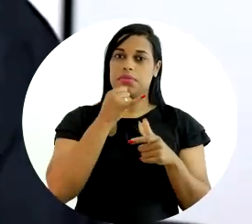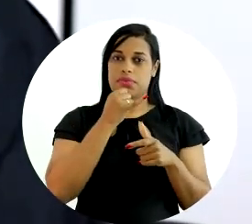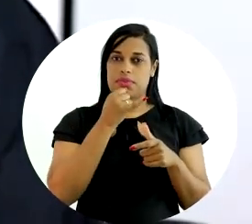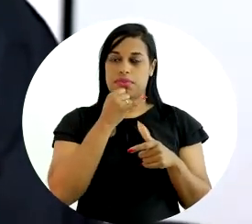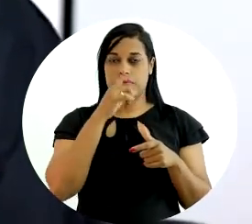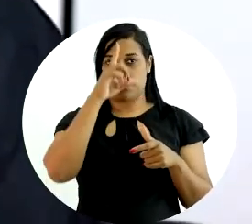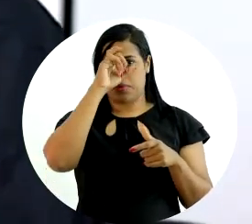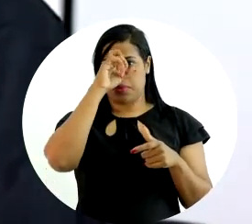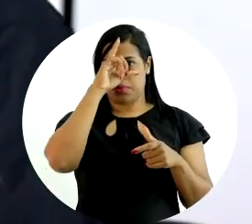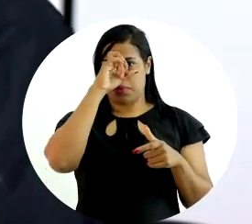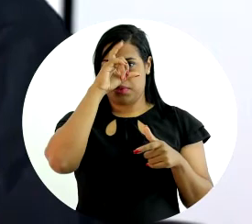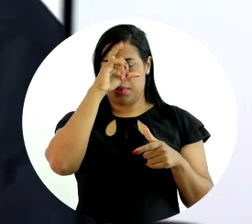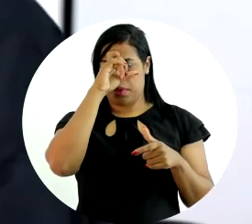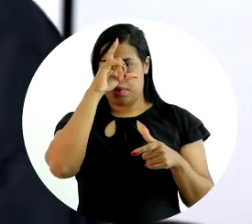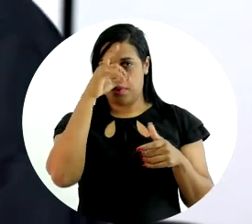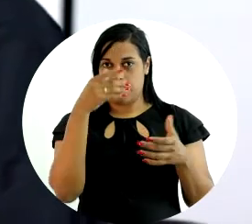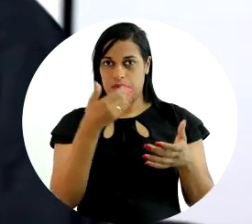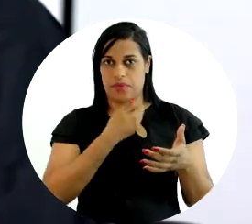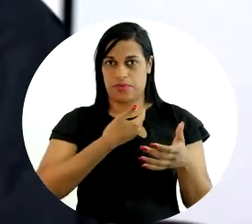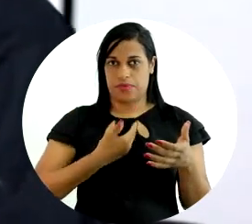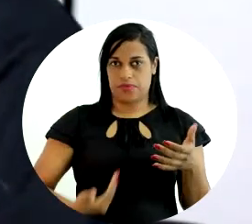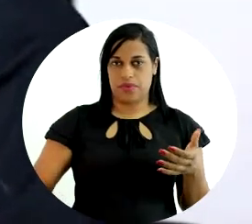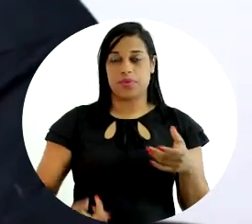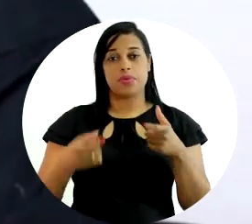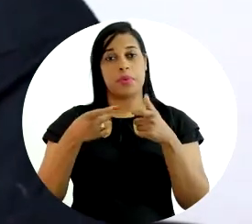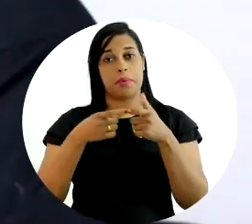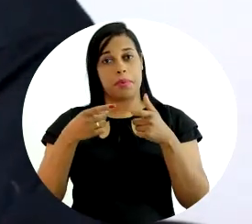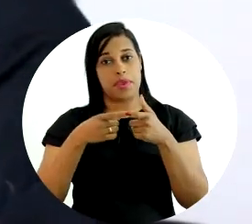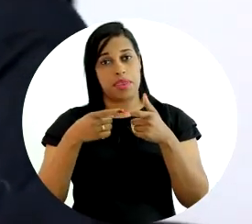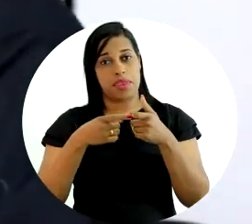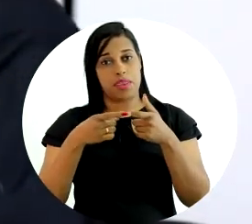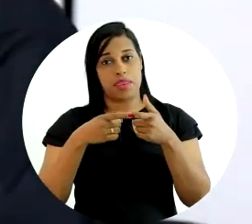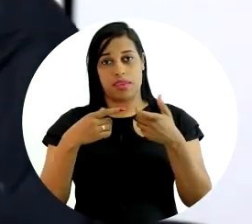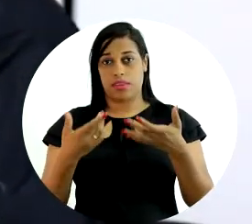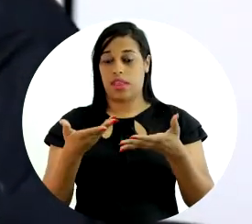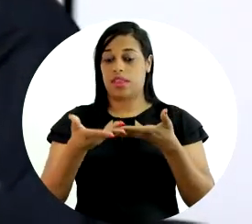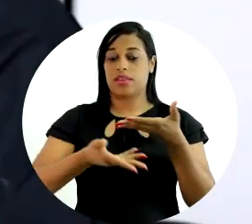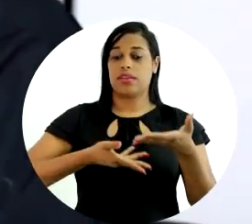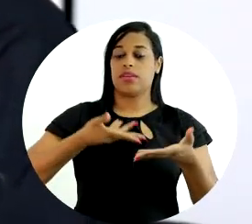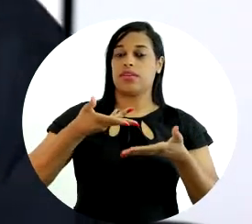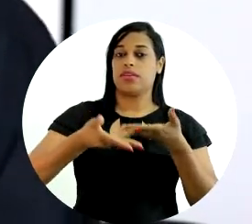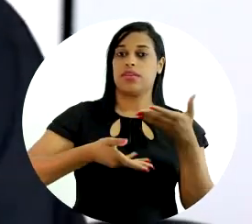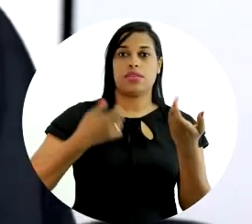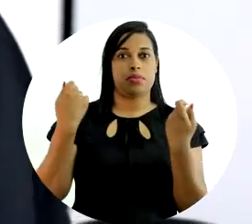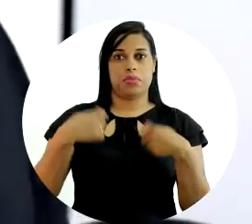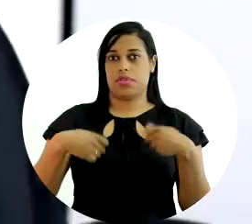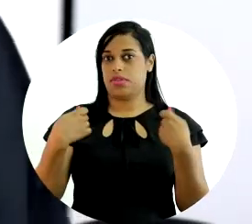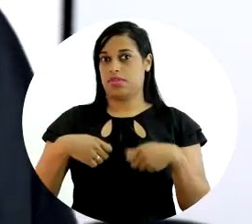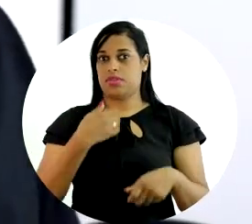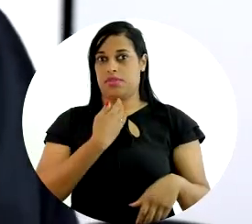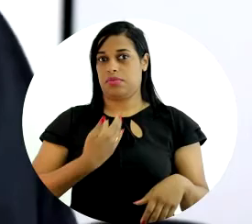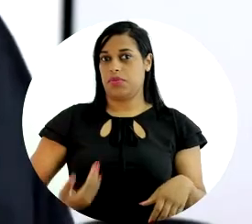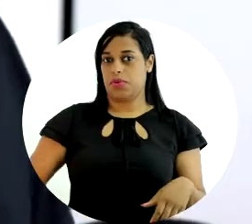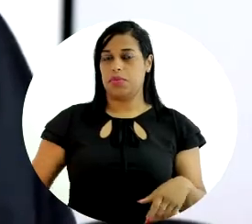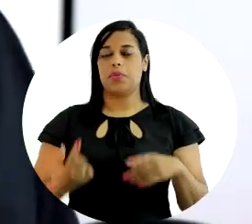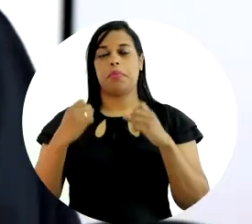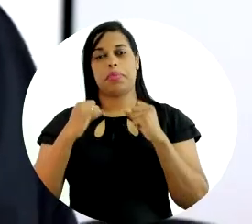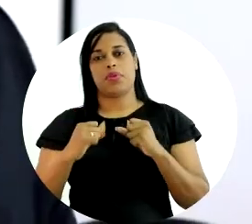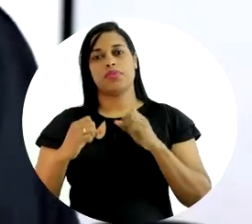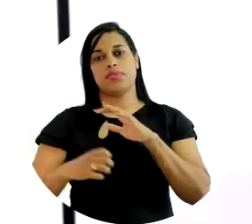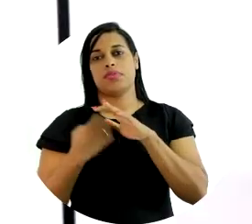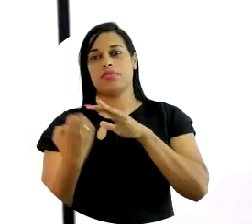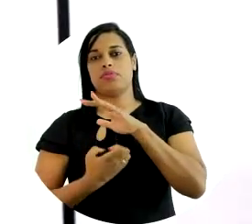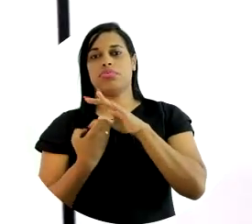então para o hospital com o método tem controle do fumo mas a atendente no funcionamento da planta produtora